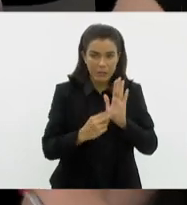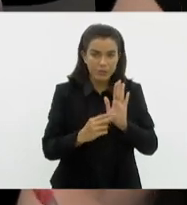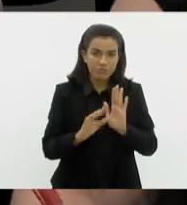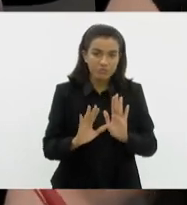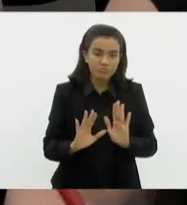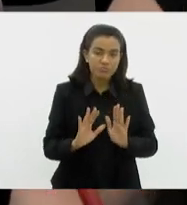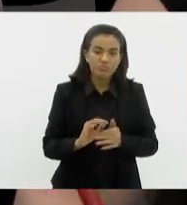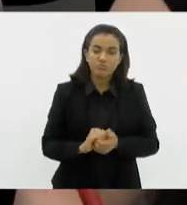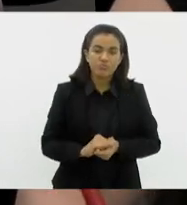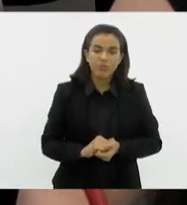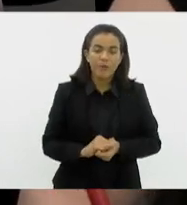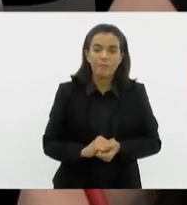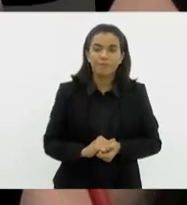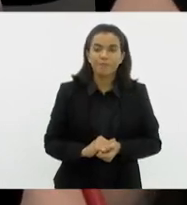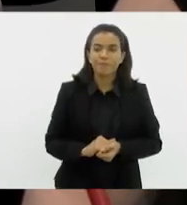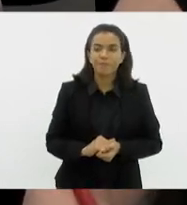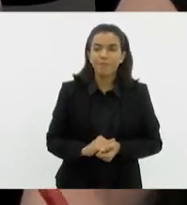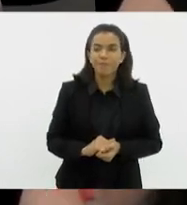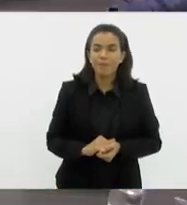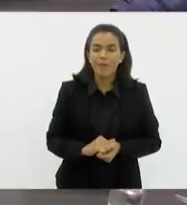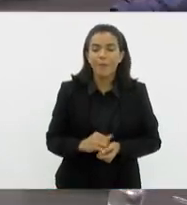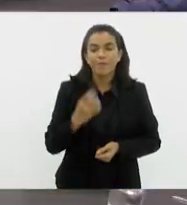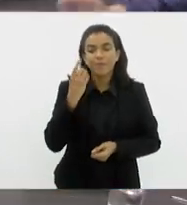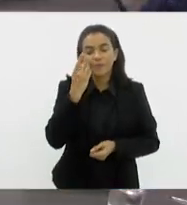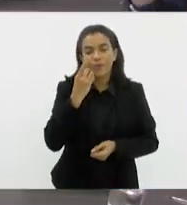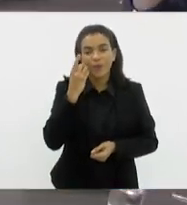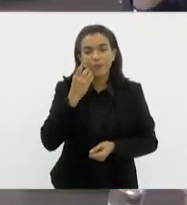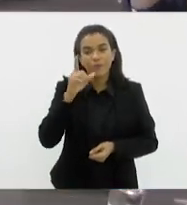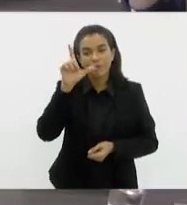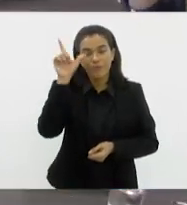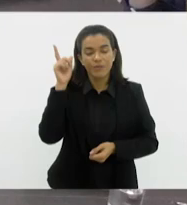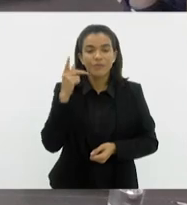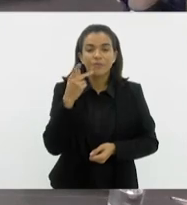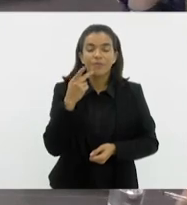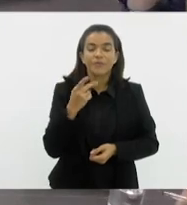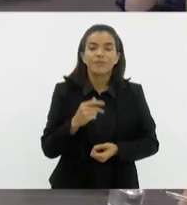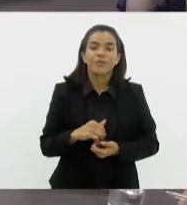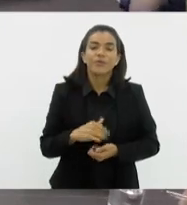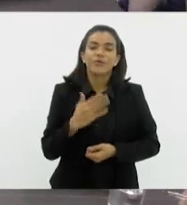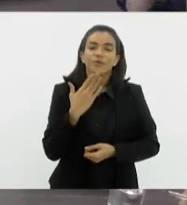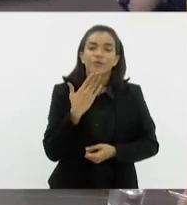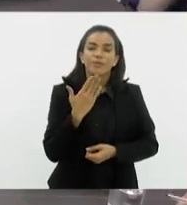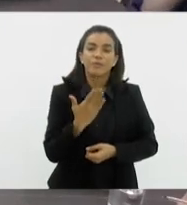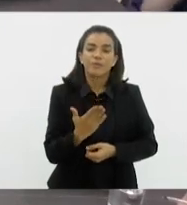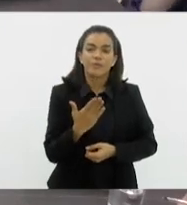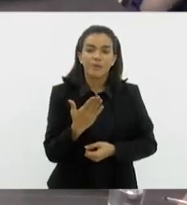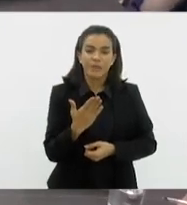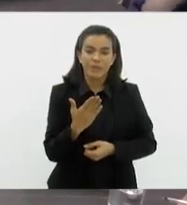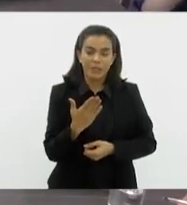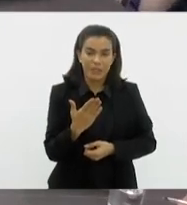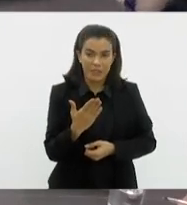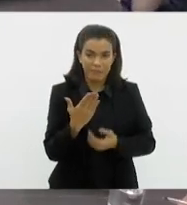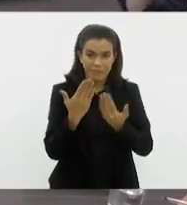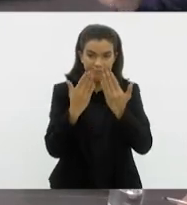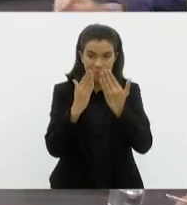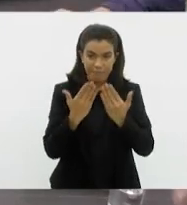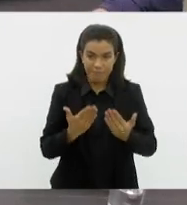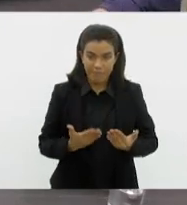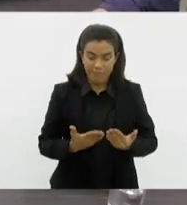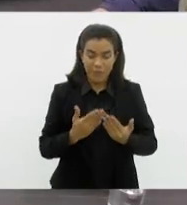tá a gente bom? Vai só finalizar a votação em bloco, deputado. Obrigada, Luiz Paulo. Senhor presidente, eu queria pedir que o senhor me desse vista do meu